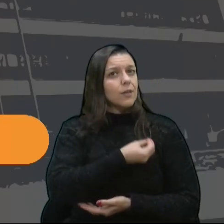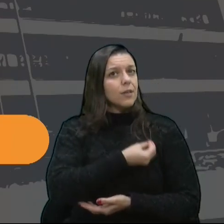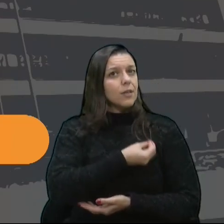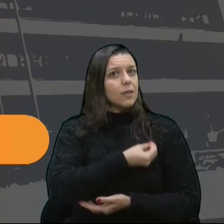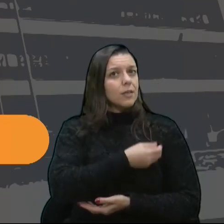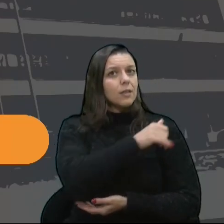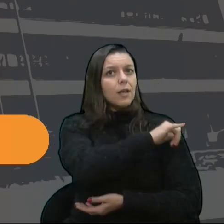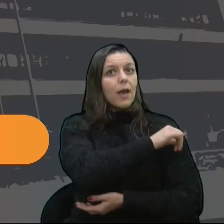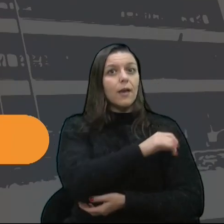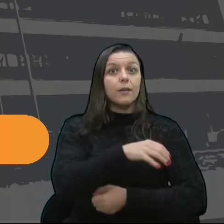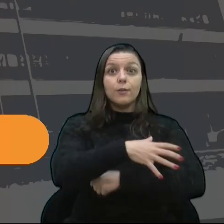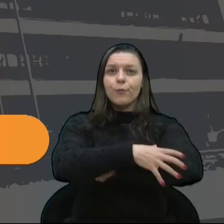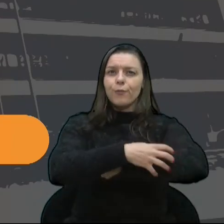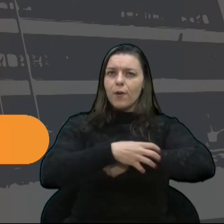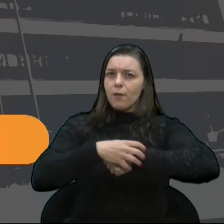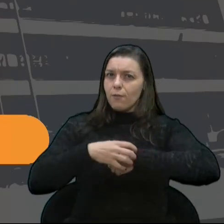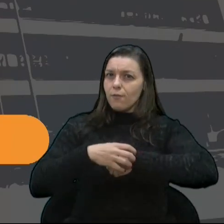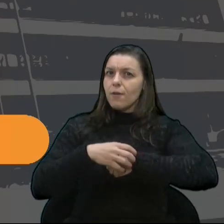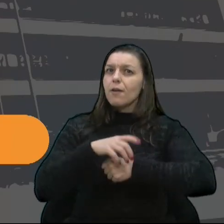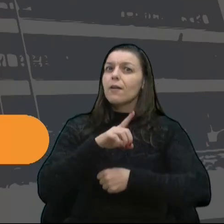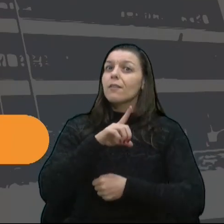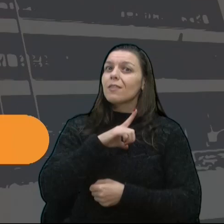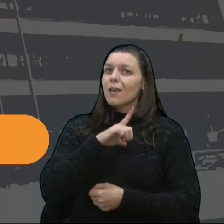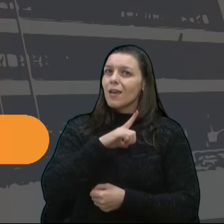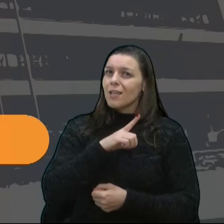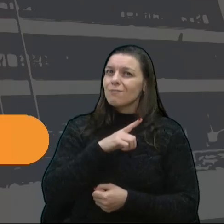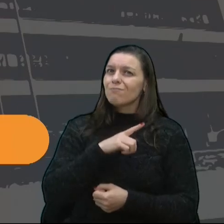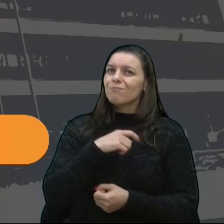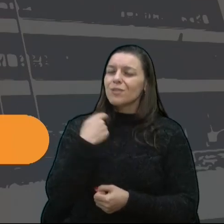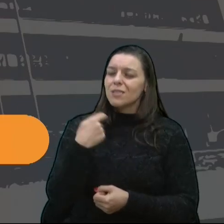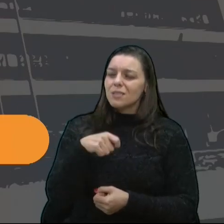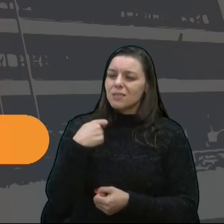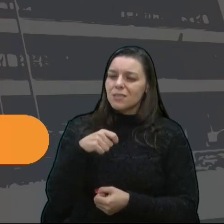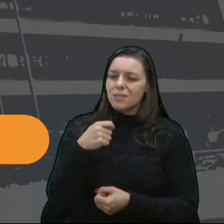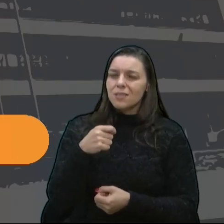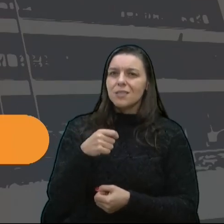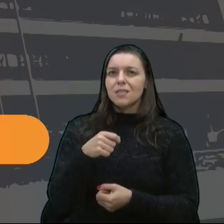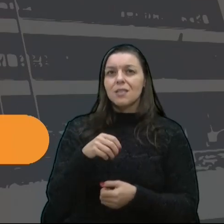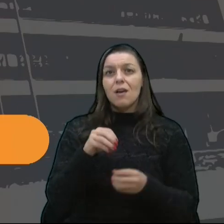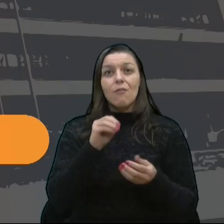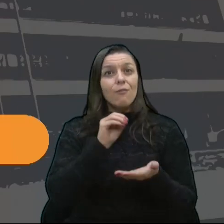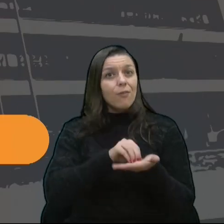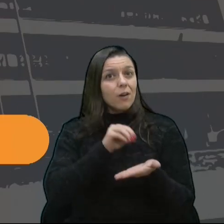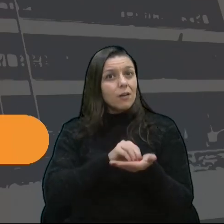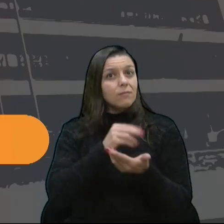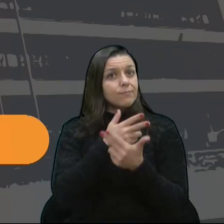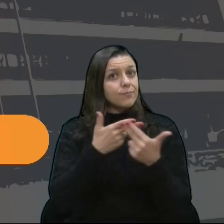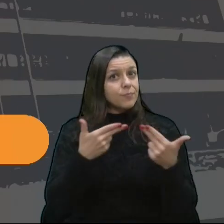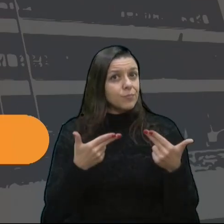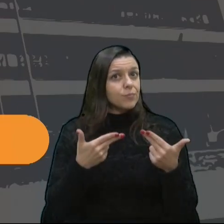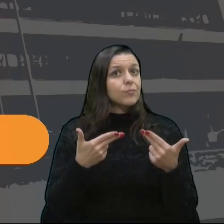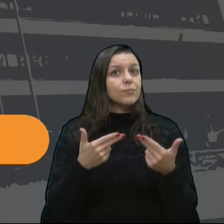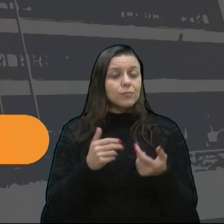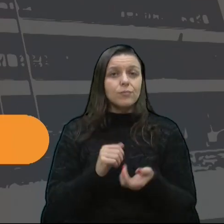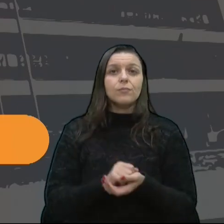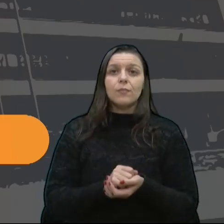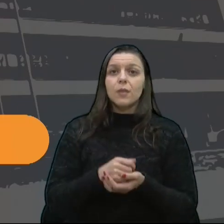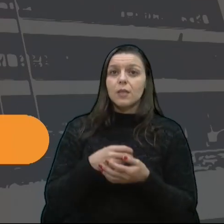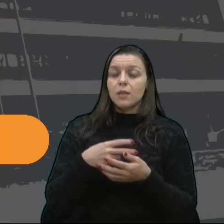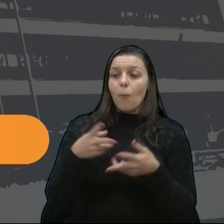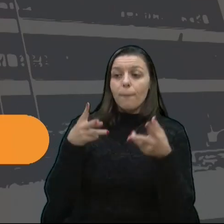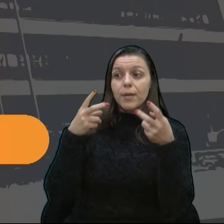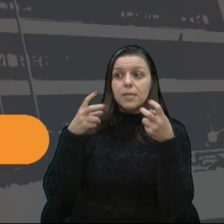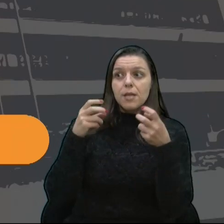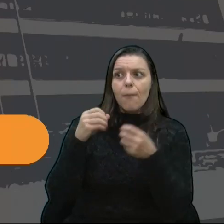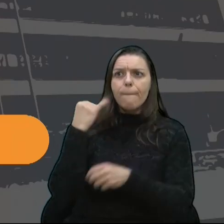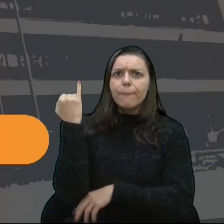estando em uma favela, eles acabam passando muitas necessidades. E a gente acaba vendo também como a importância